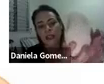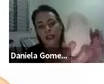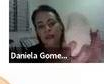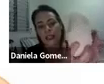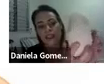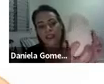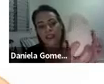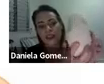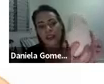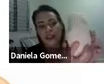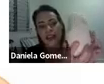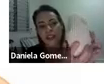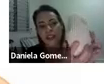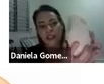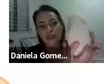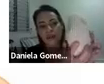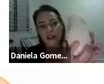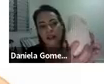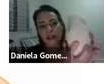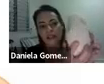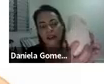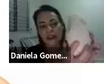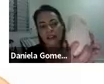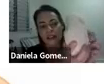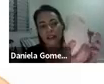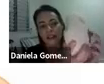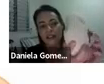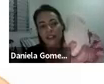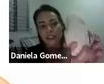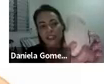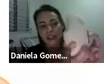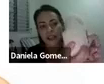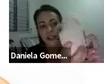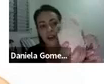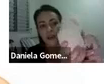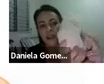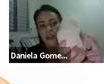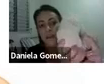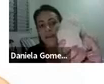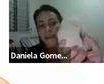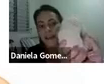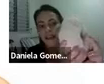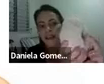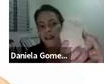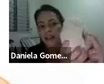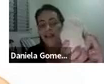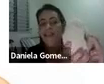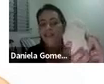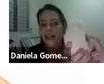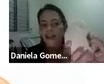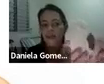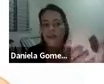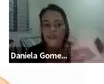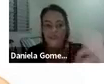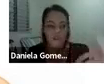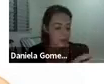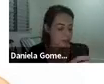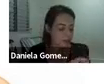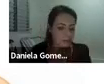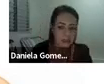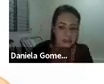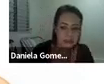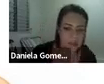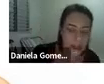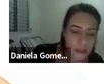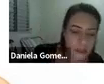O plano, ele já vem mais retinho aqui, tá? E o invertido, ele é realmente para dentro, ele é afundado mesmo esse